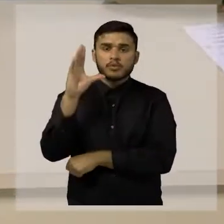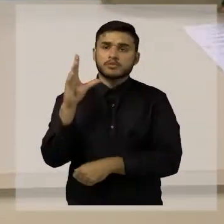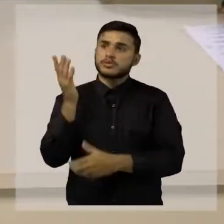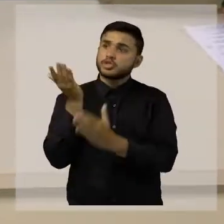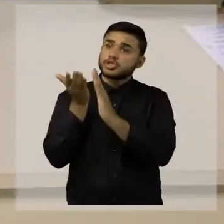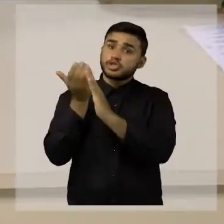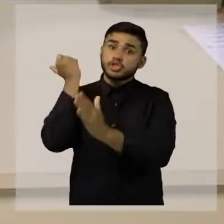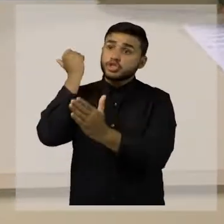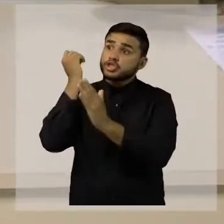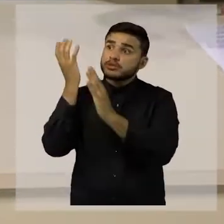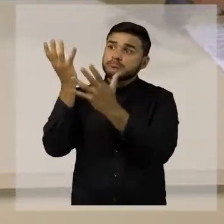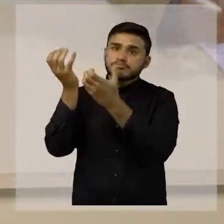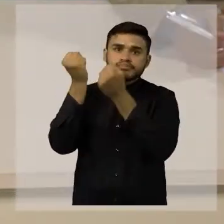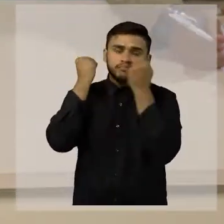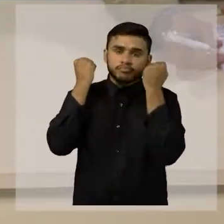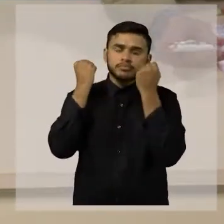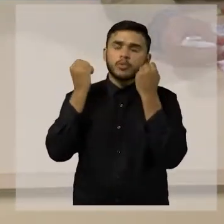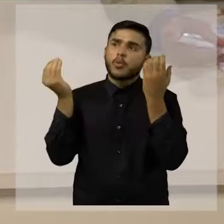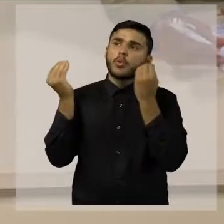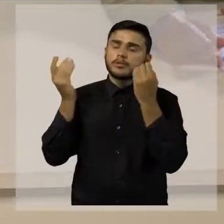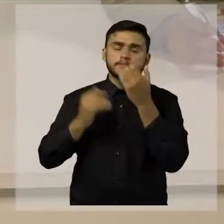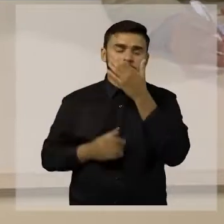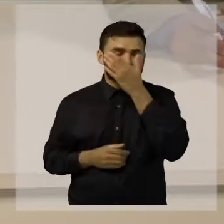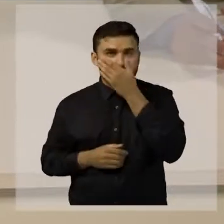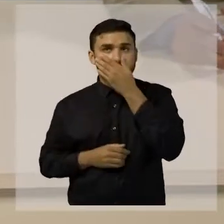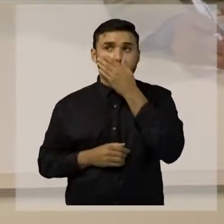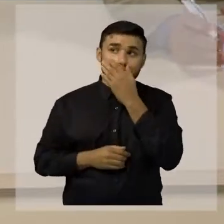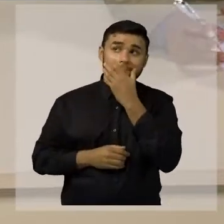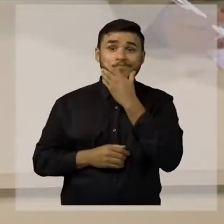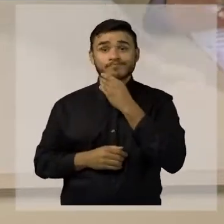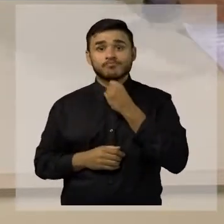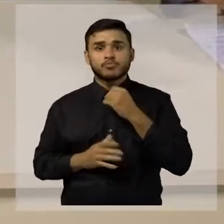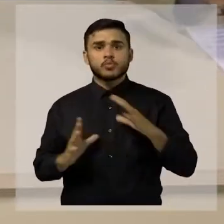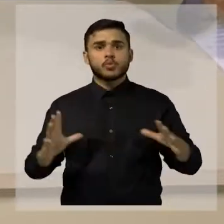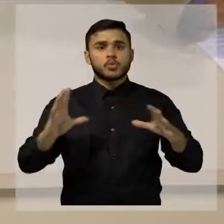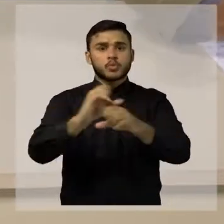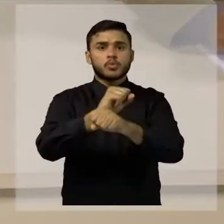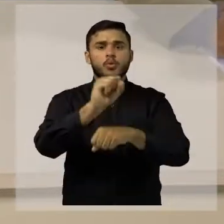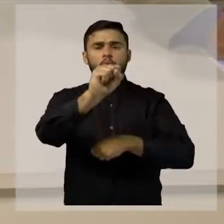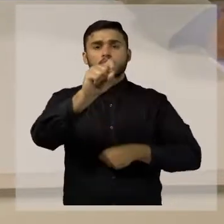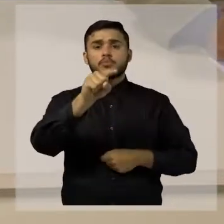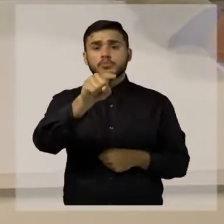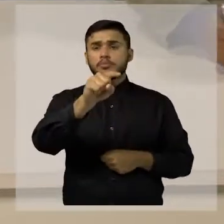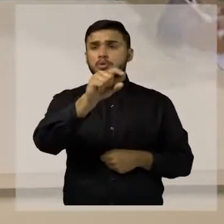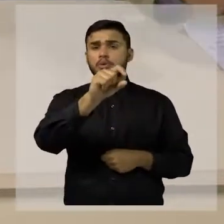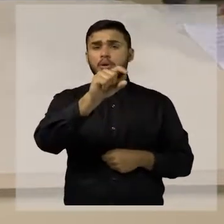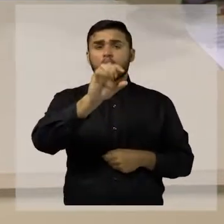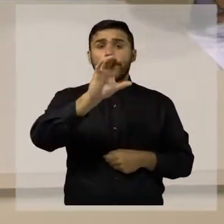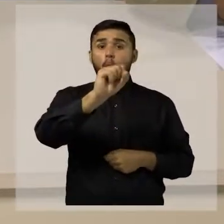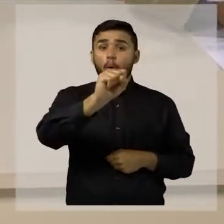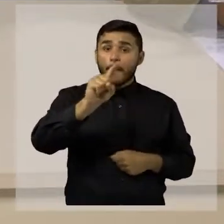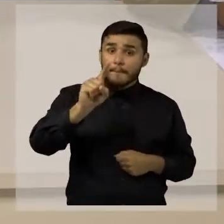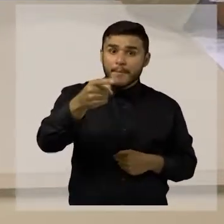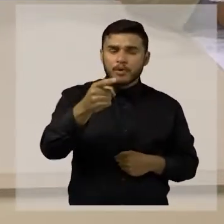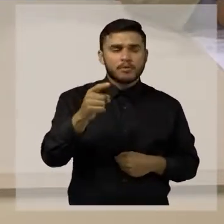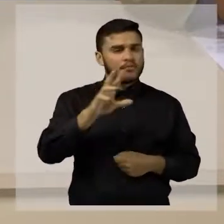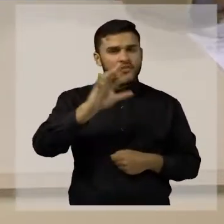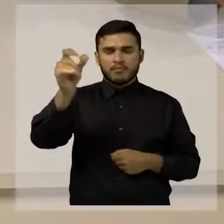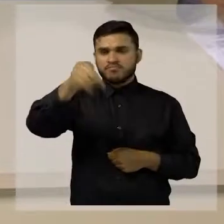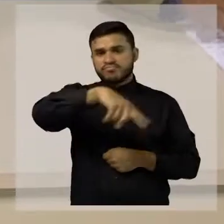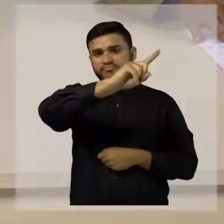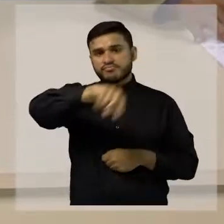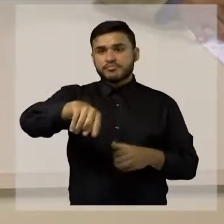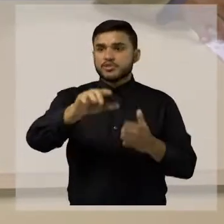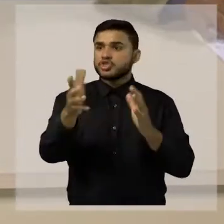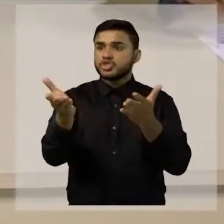fotossensores fosse feita, e também o cancelamento de 8 mil novos fotossensores. E aí houve, como você muito